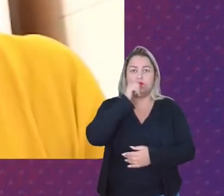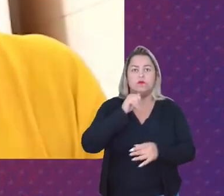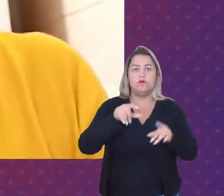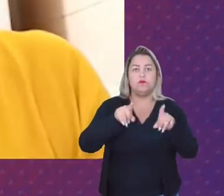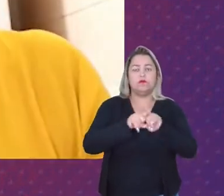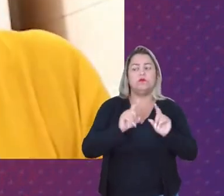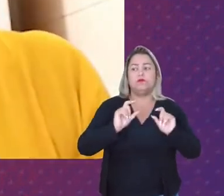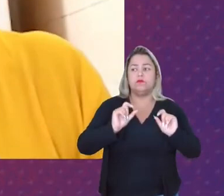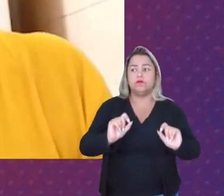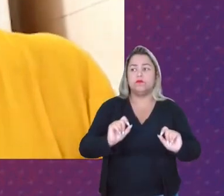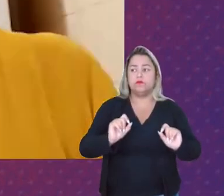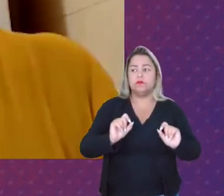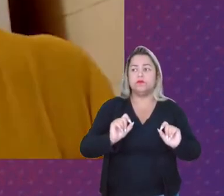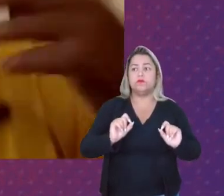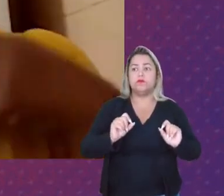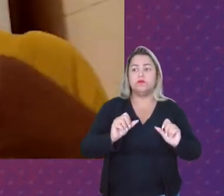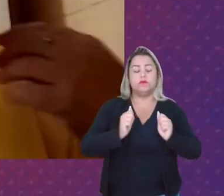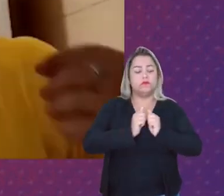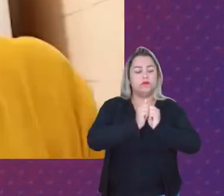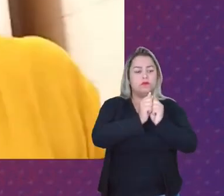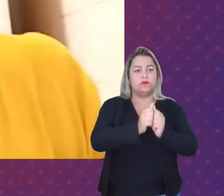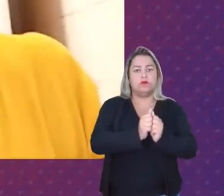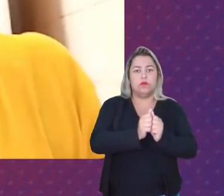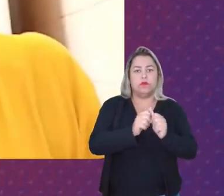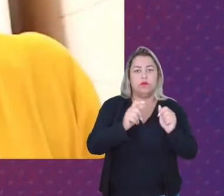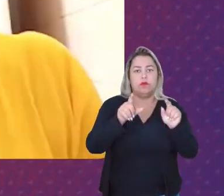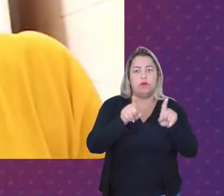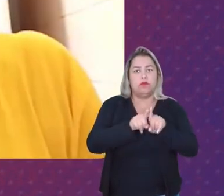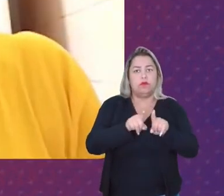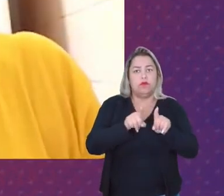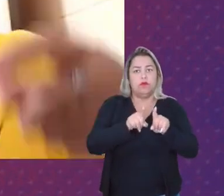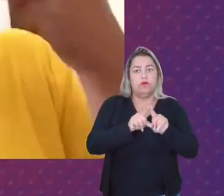E aí, junto com a Tênis,